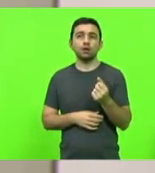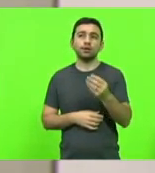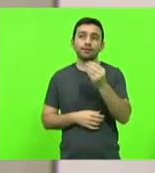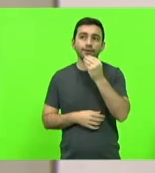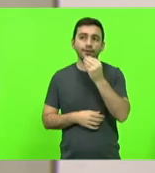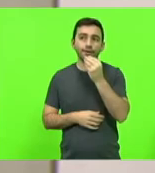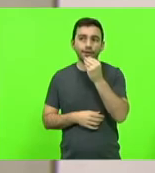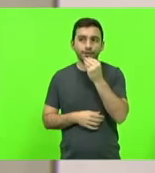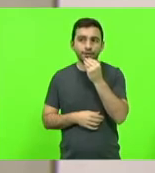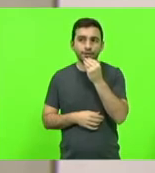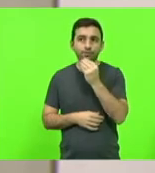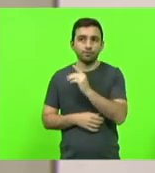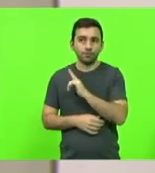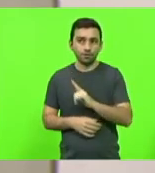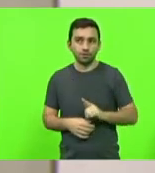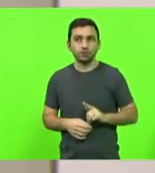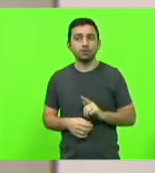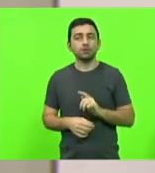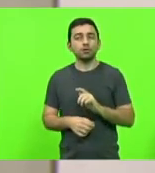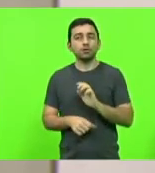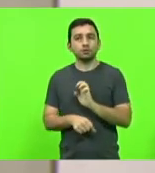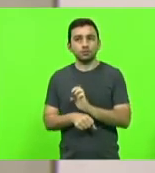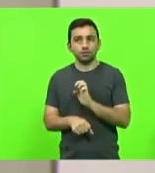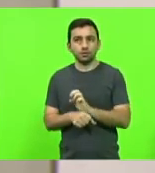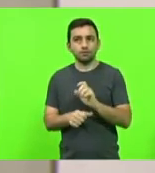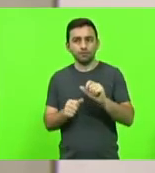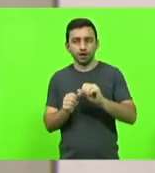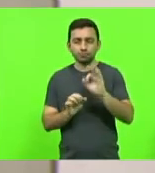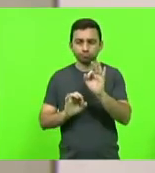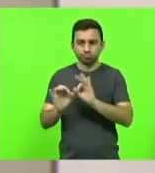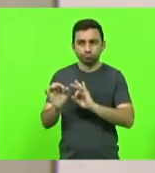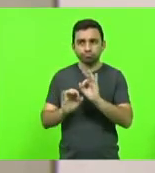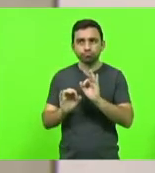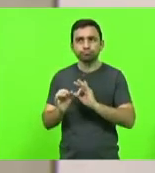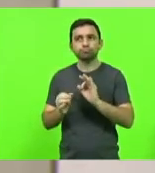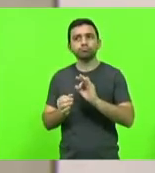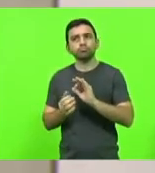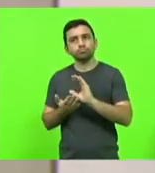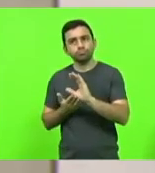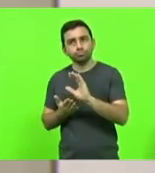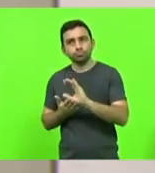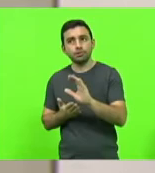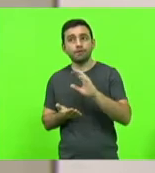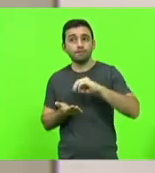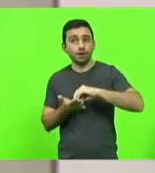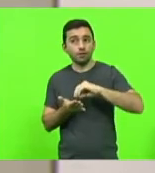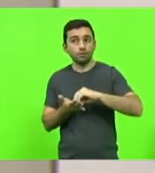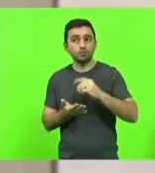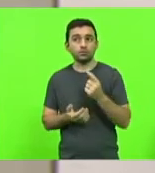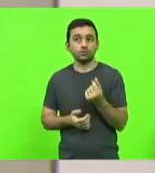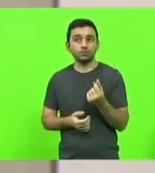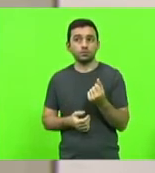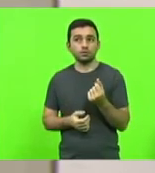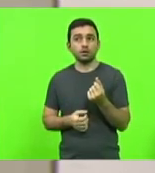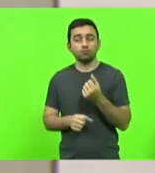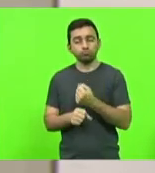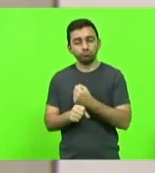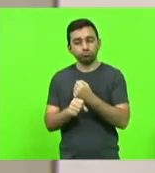repassados pelo governo do Estado de acordo com a execução da obra, mas, enfim, por falta de recurso financeiro, essas